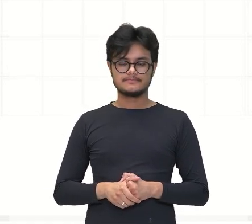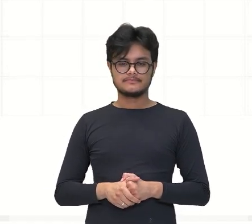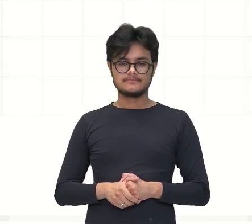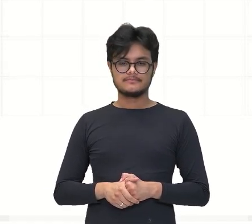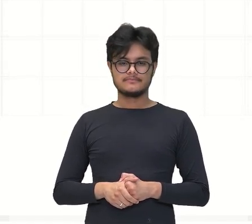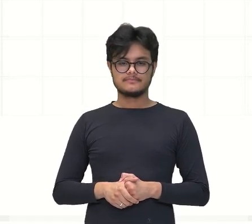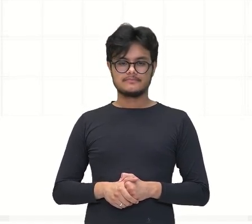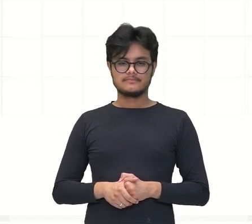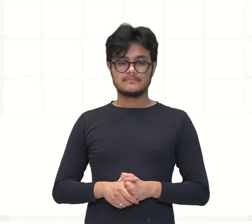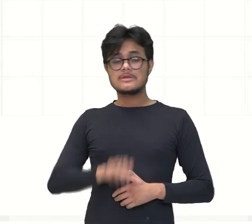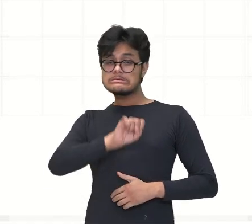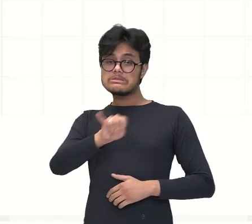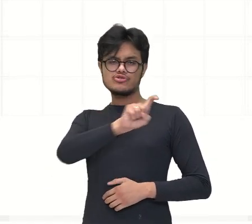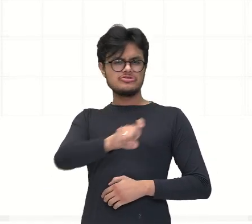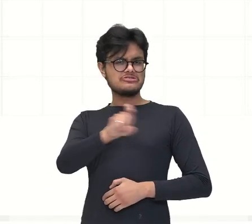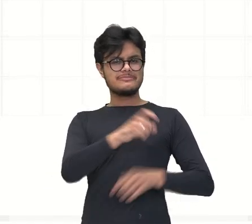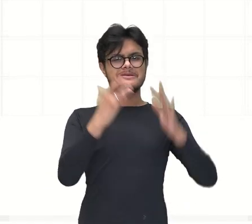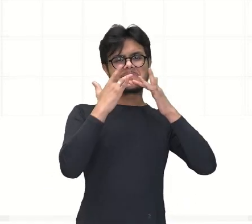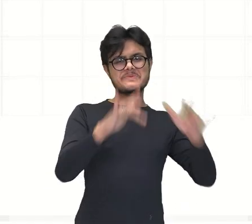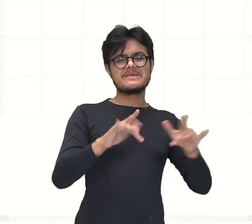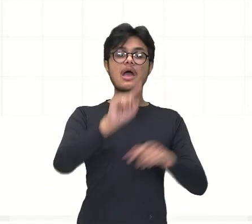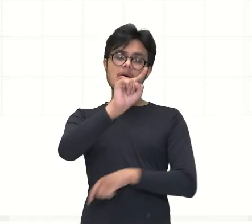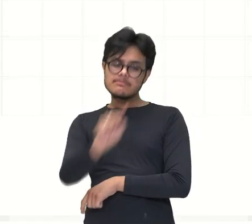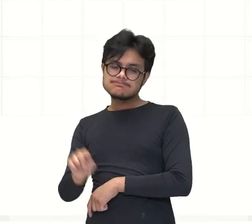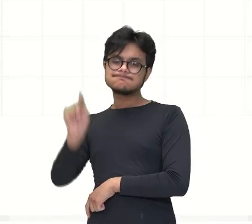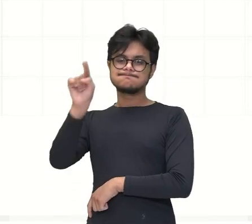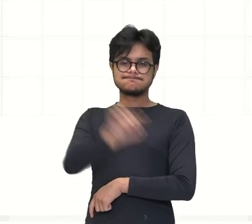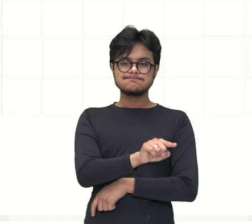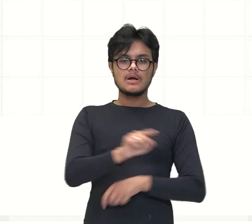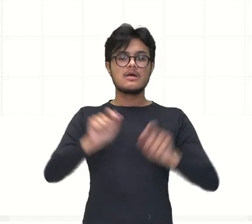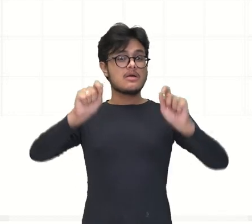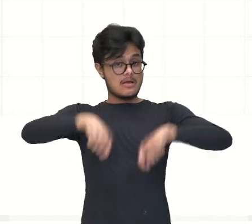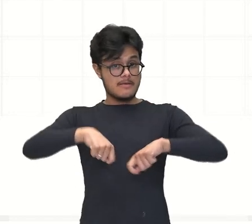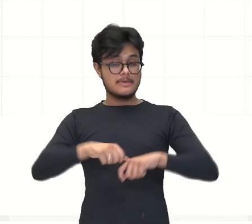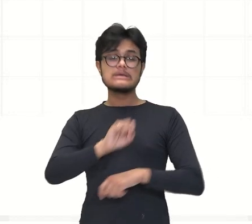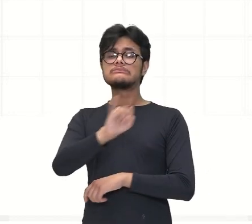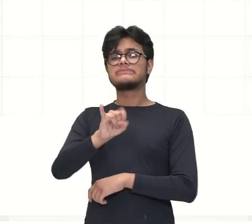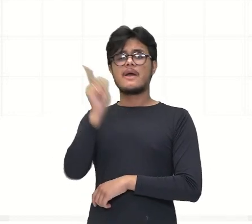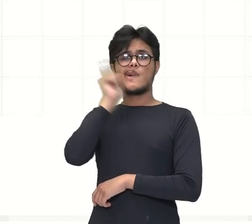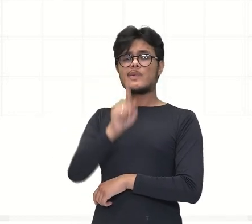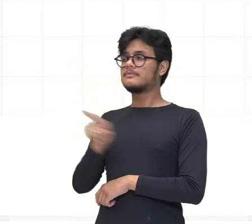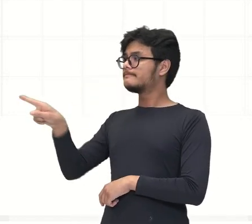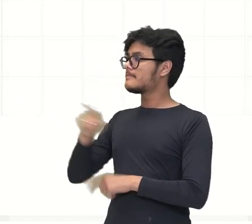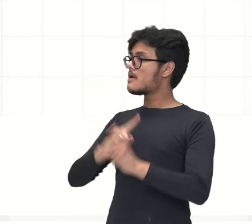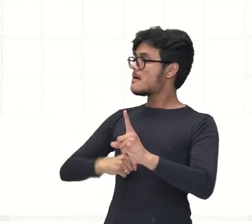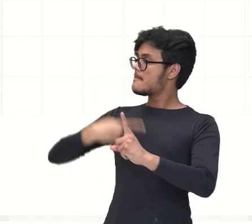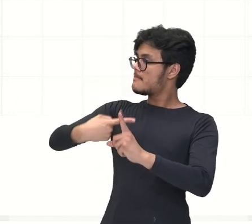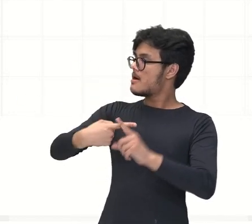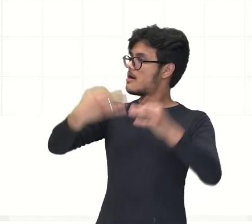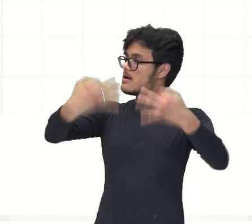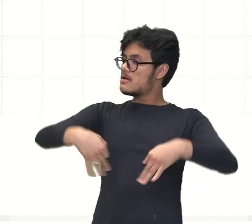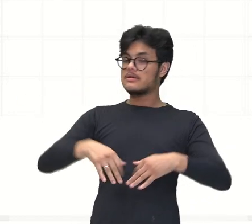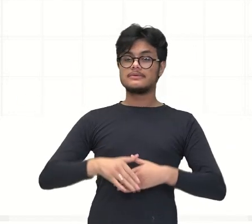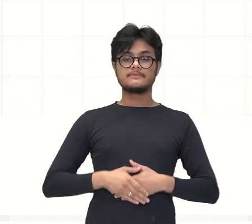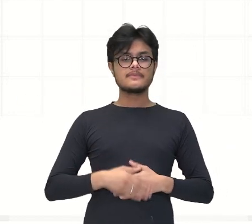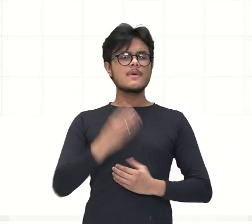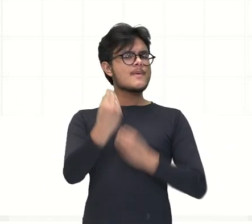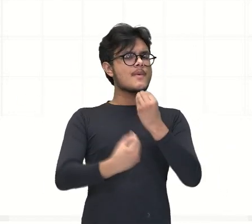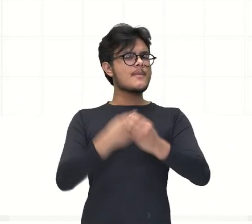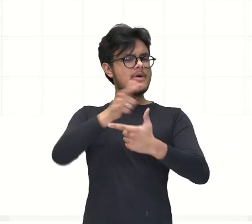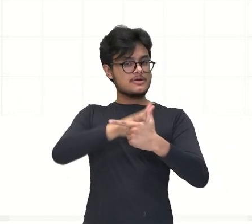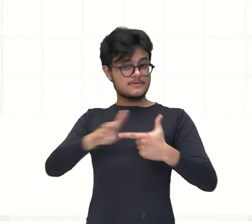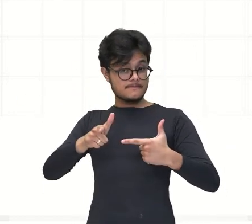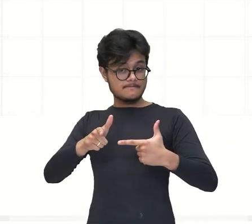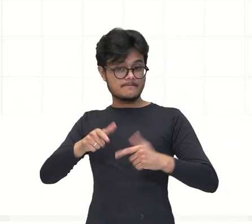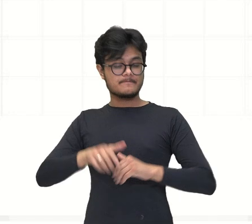equivale a x. Posso fazer como uma regra de 3. Fazendo essa regra de 3, nós vamos obter essa divisão aqui, tá